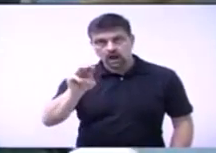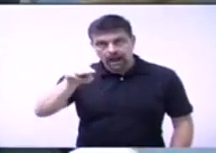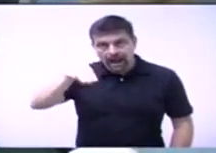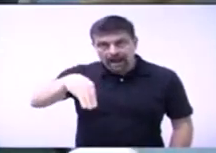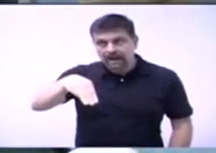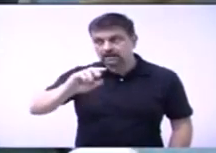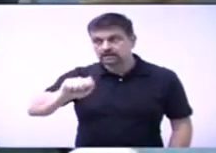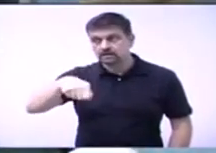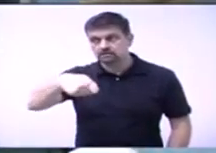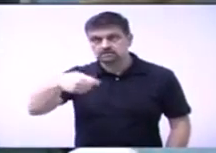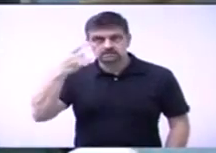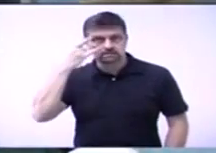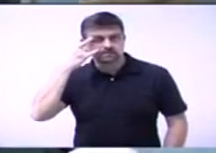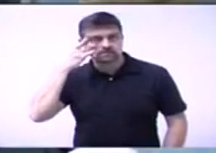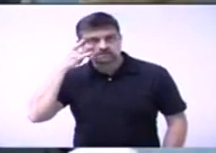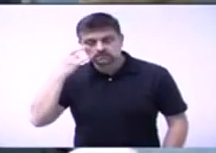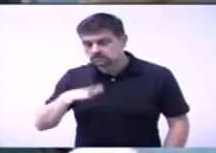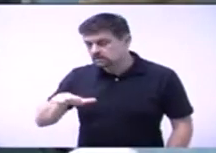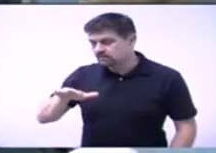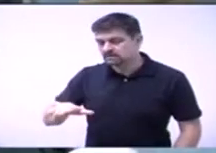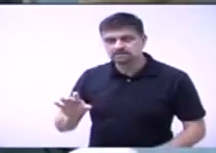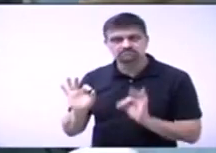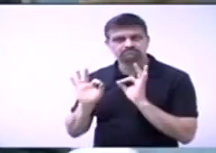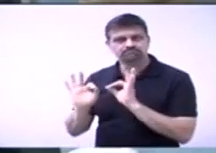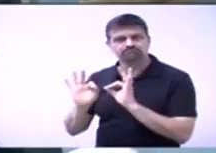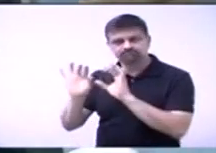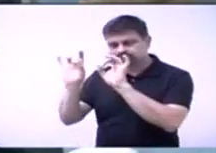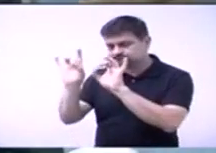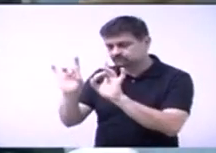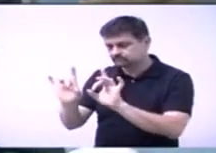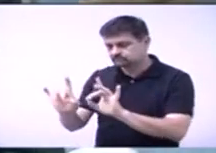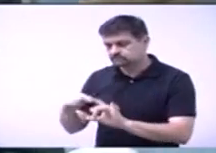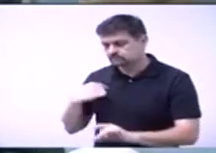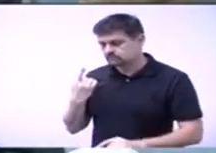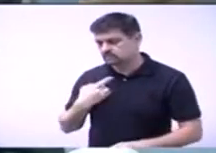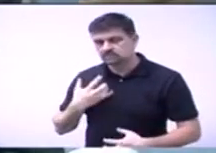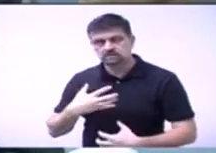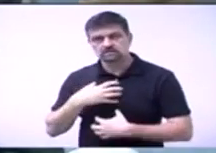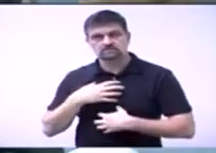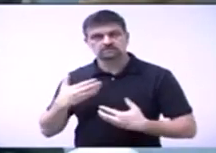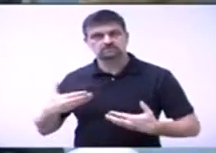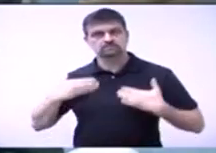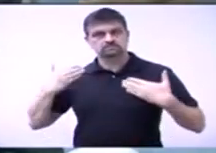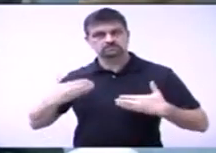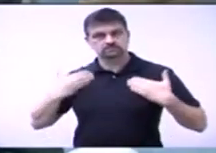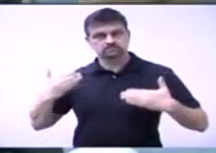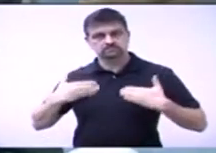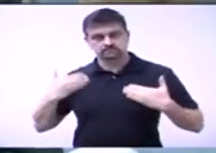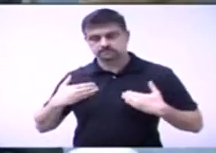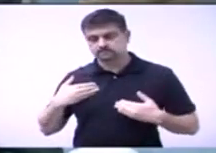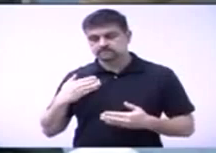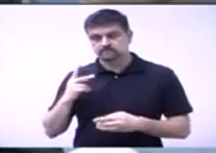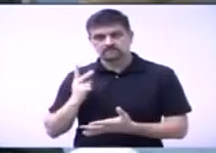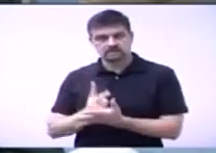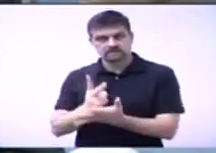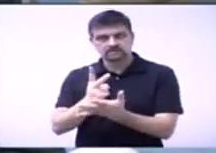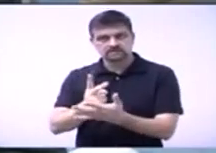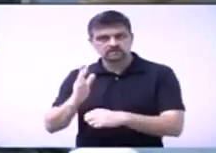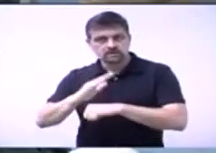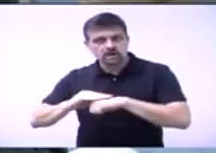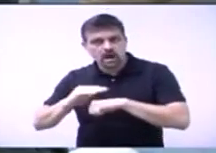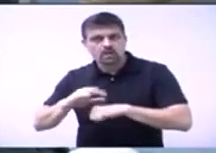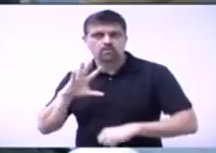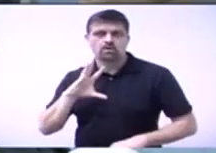e diferenciada que transmite muita alegria e está sempre alegrando as pessoas e sempre com bastante carinho e